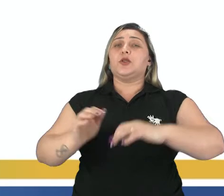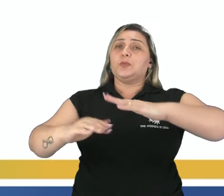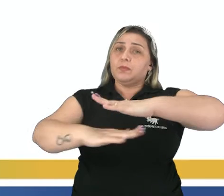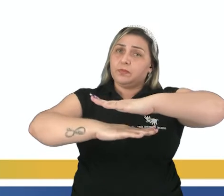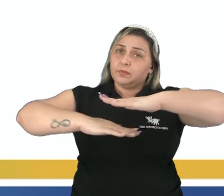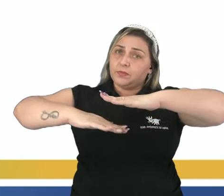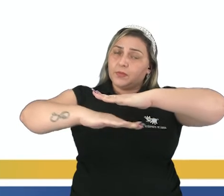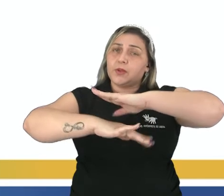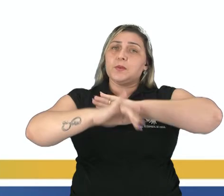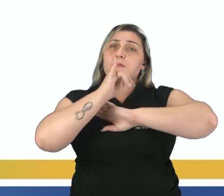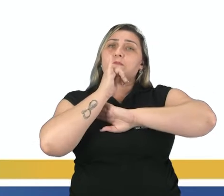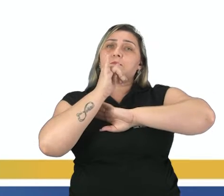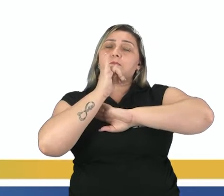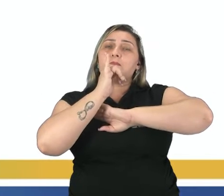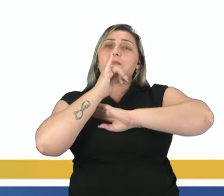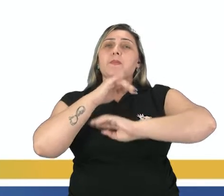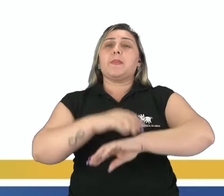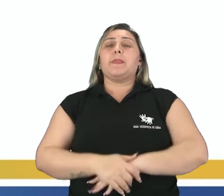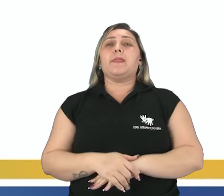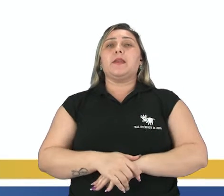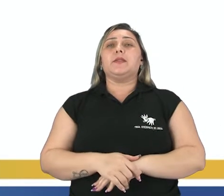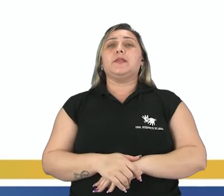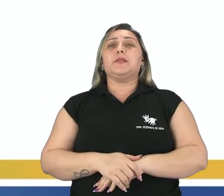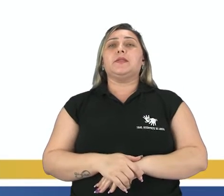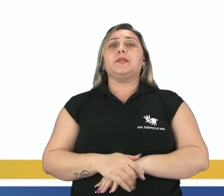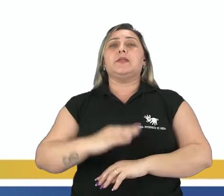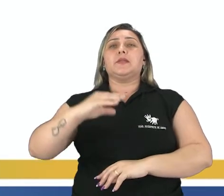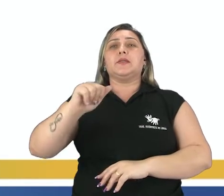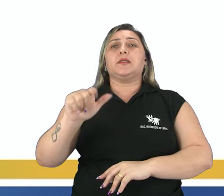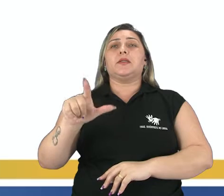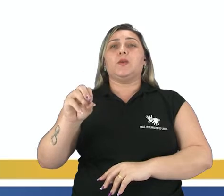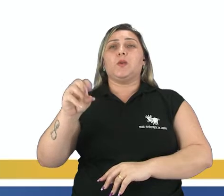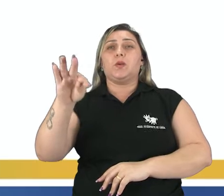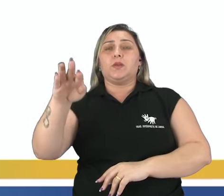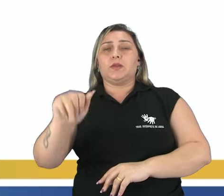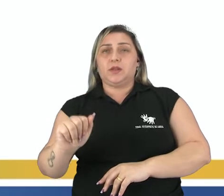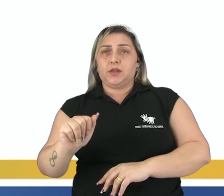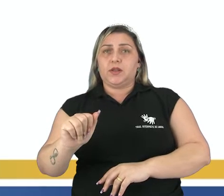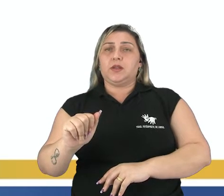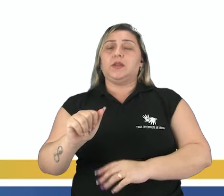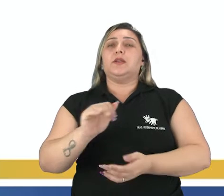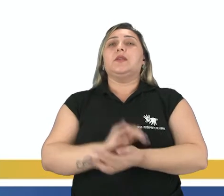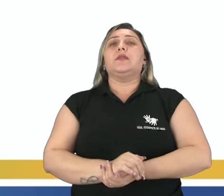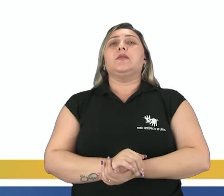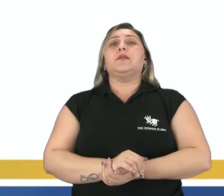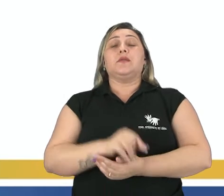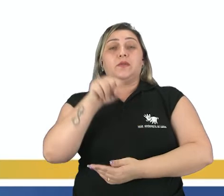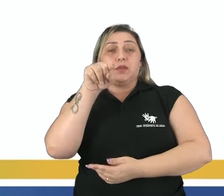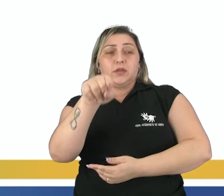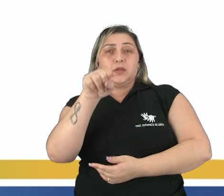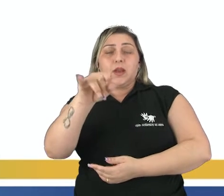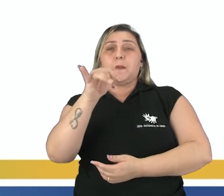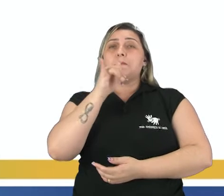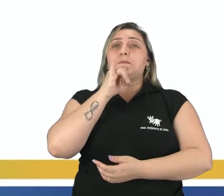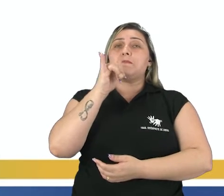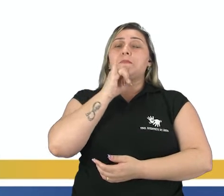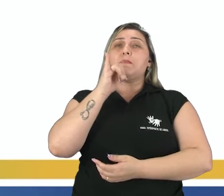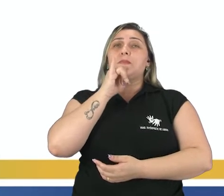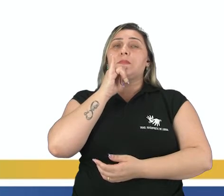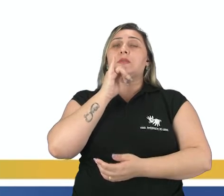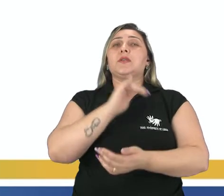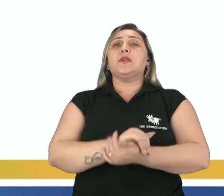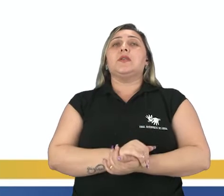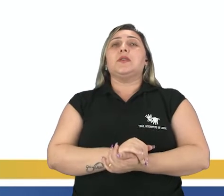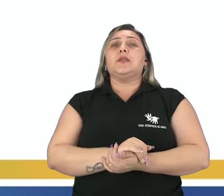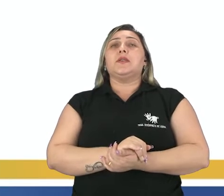baixo, por exemplo, nós vamos chamar de calota esférica. Isso não impede, por exemplo, você interseccionar